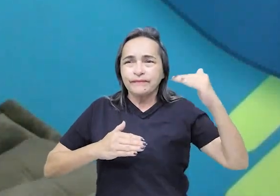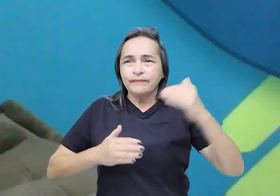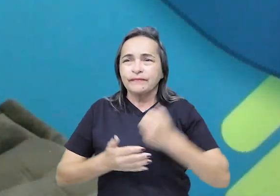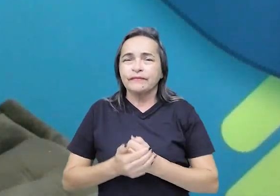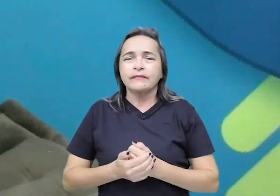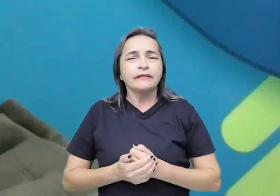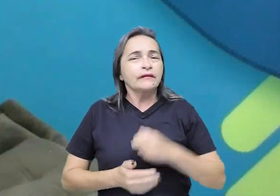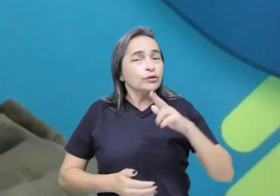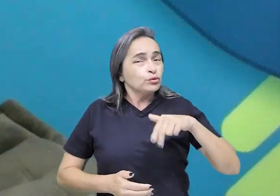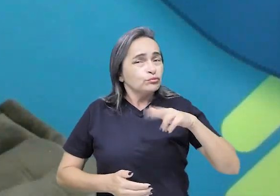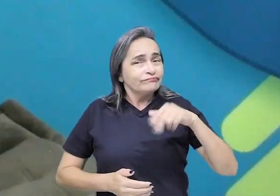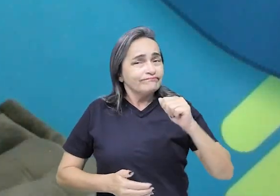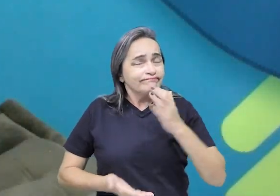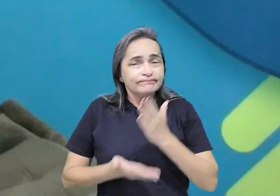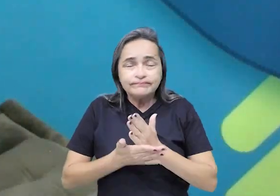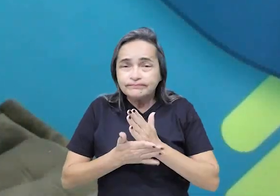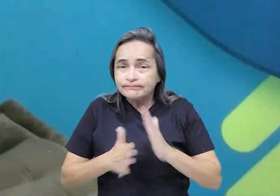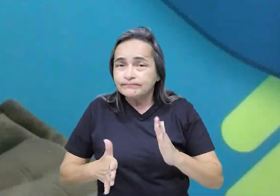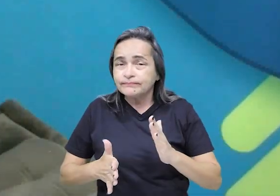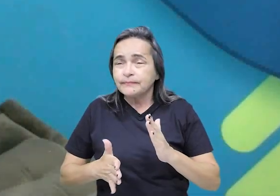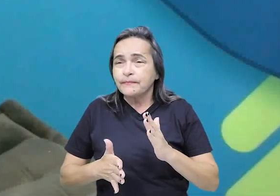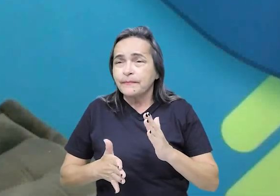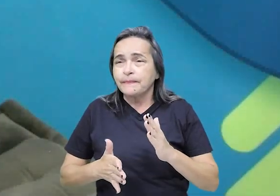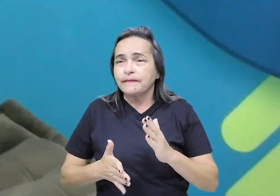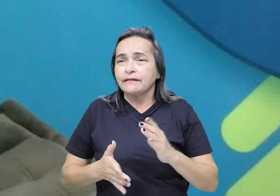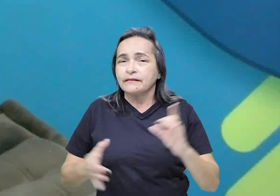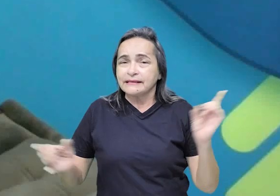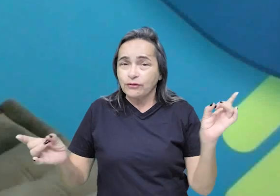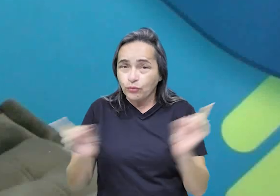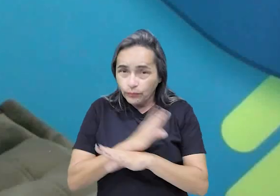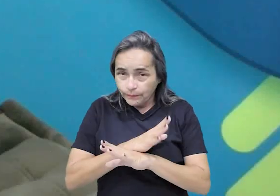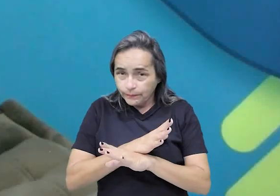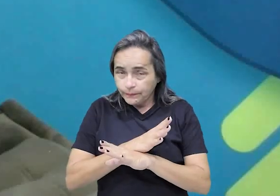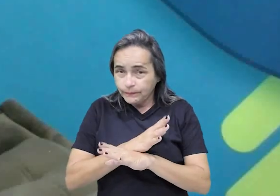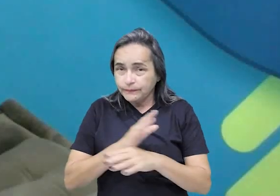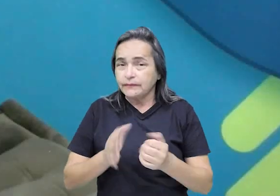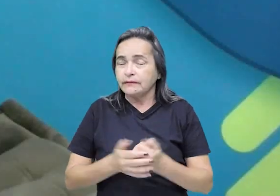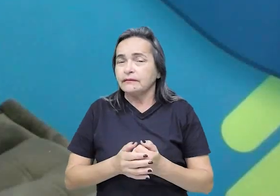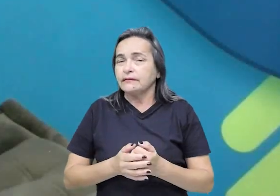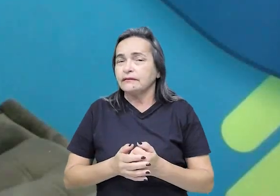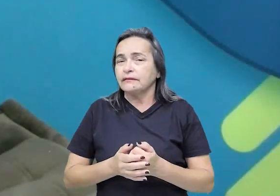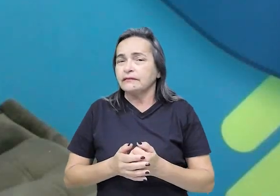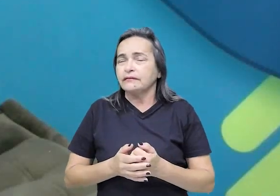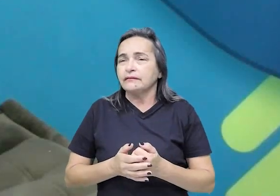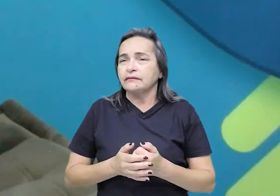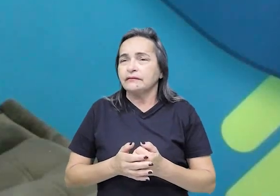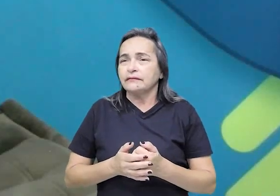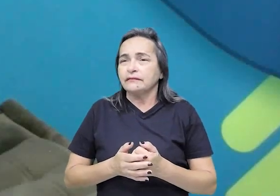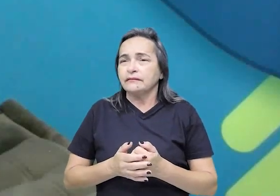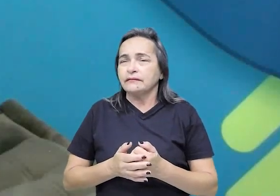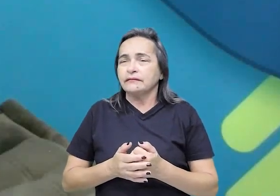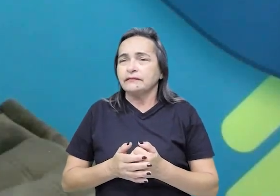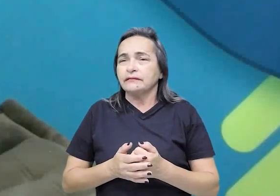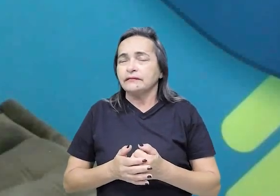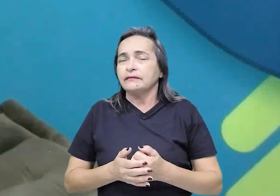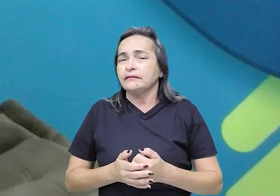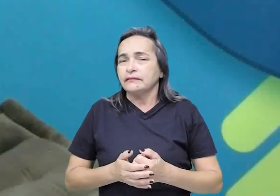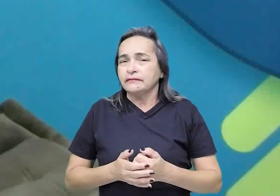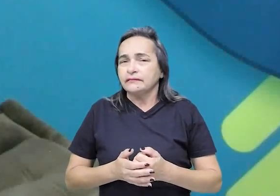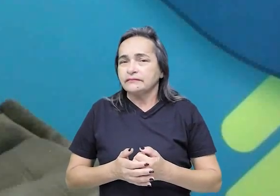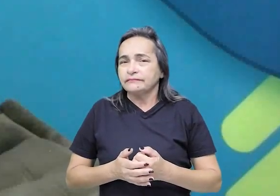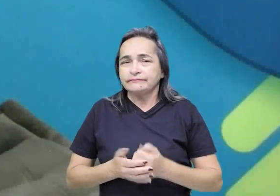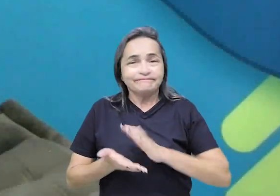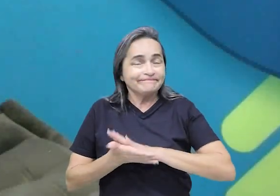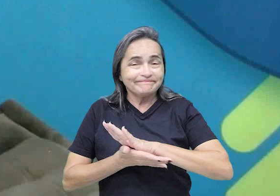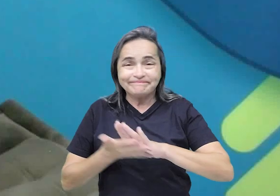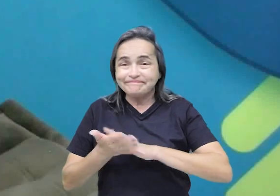é completa. Não é que eu tenha a ausência da audição, né? A ausência do estímulo de ouvir,